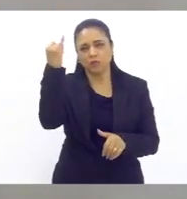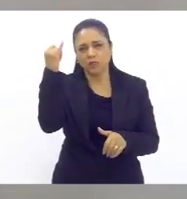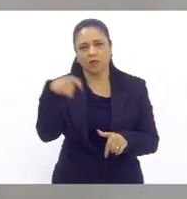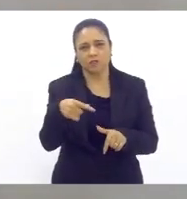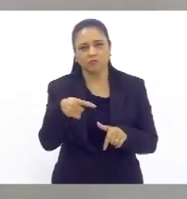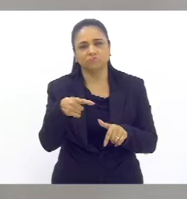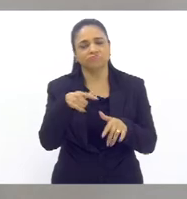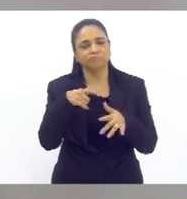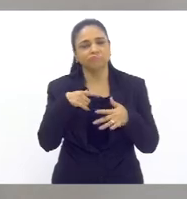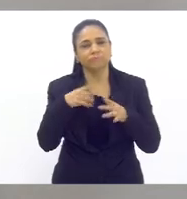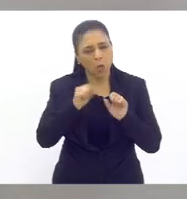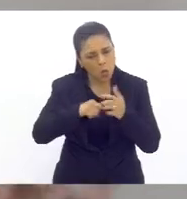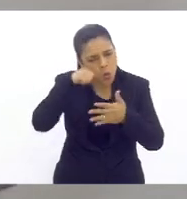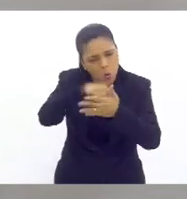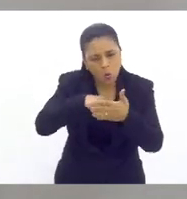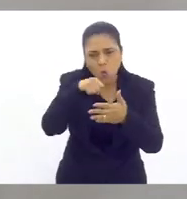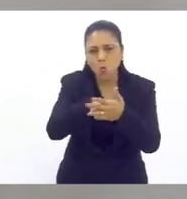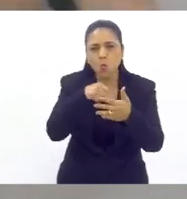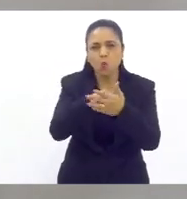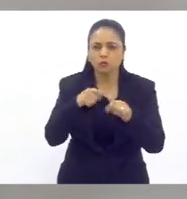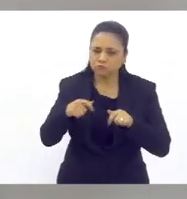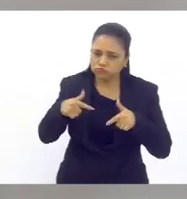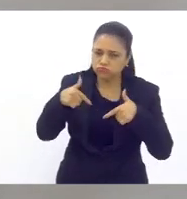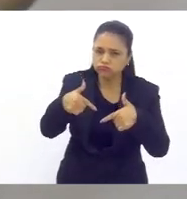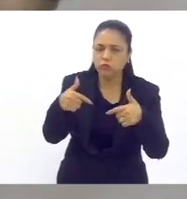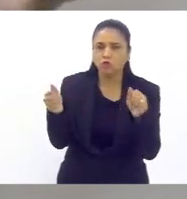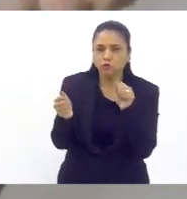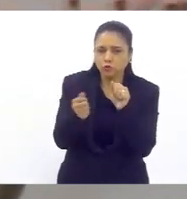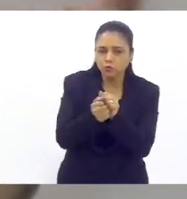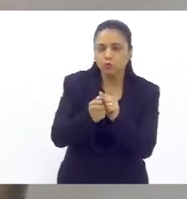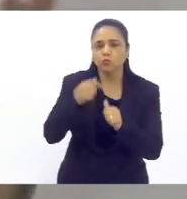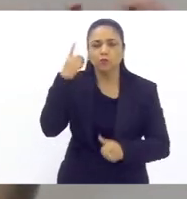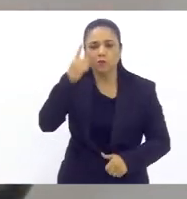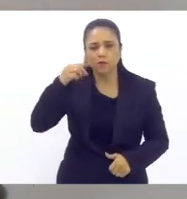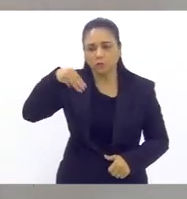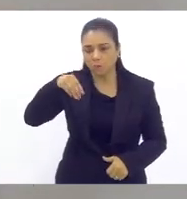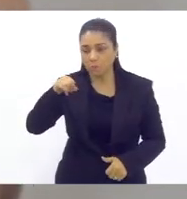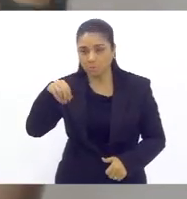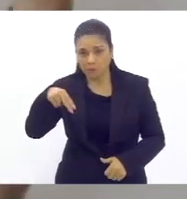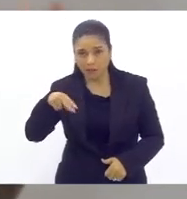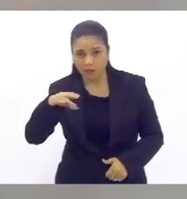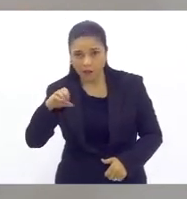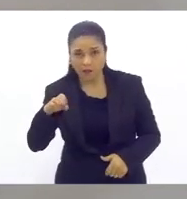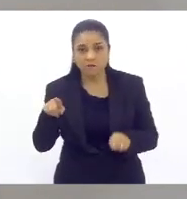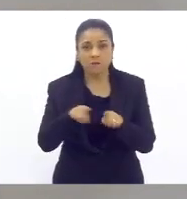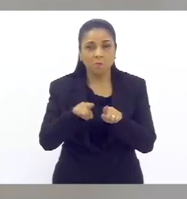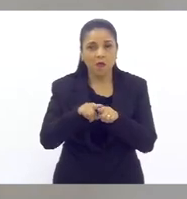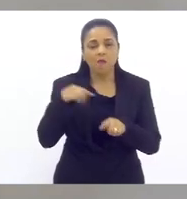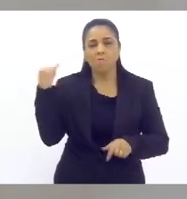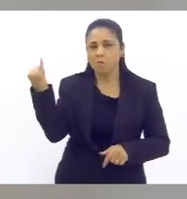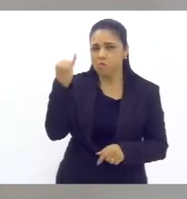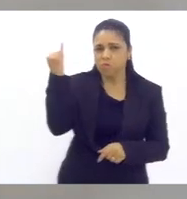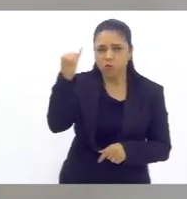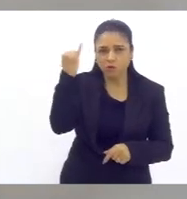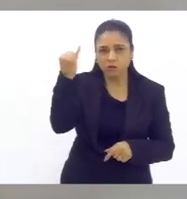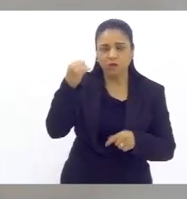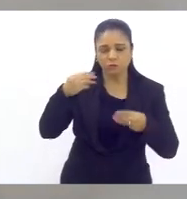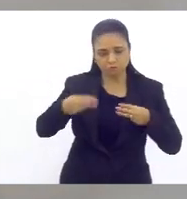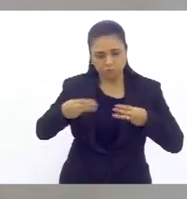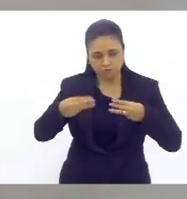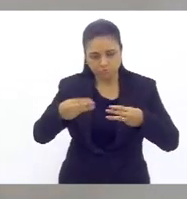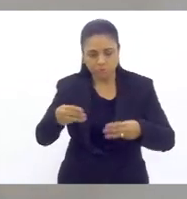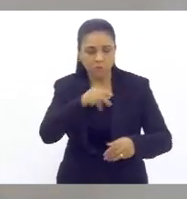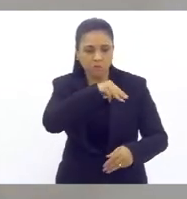essa marcha seguiremos em luta estamos juntos aqui em mim que e todos aqui companheiros de luta importantíssimo ver Ministério Público